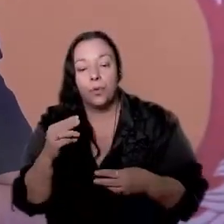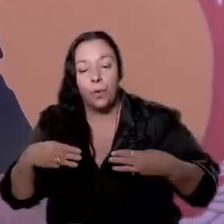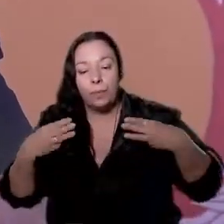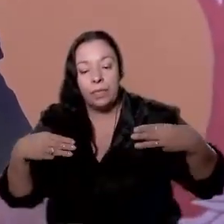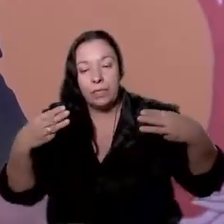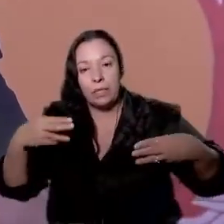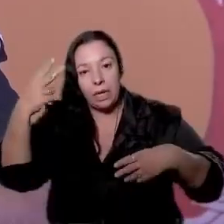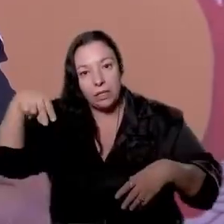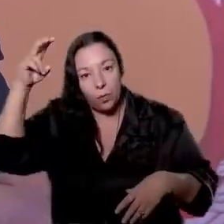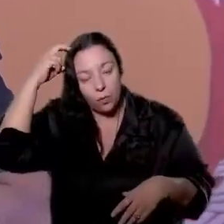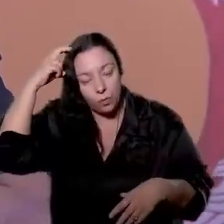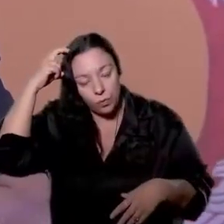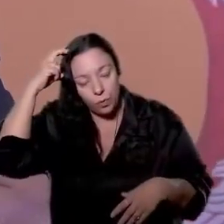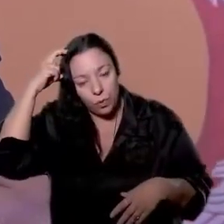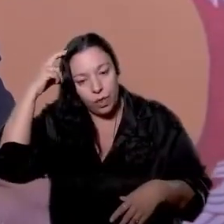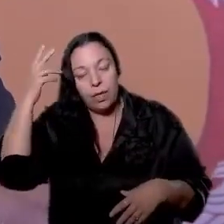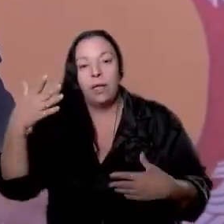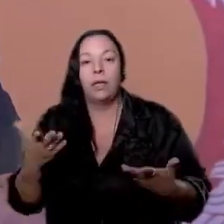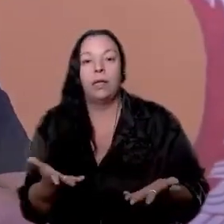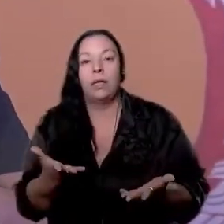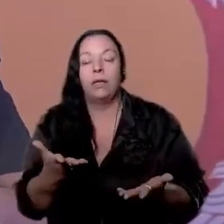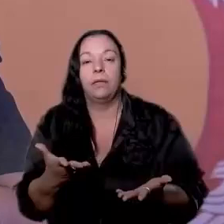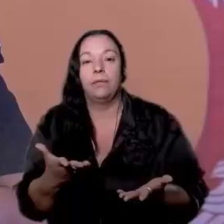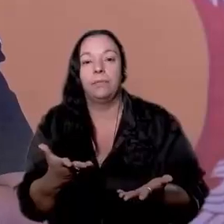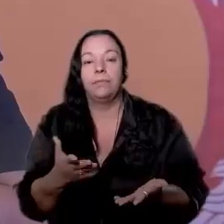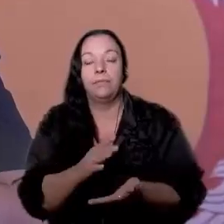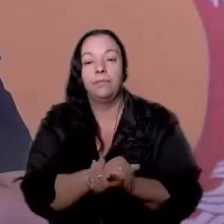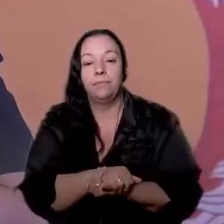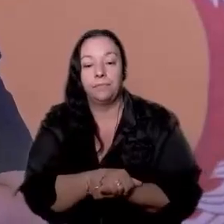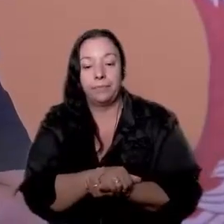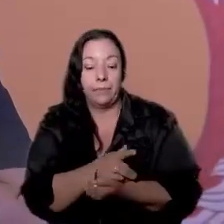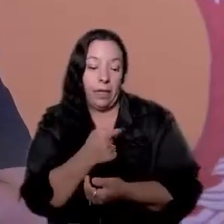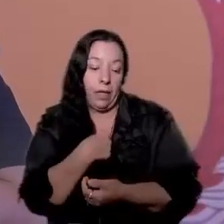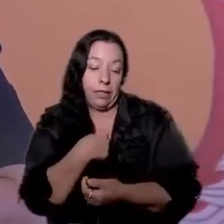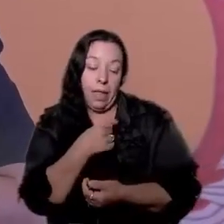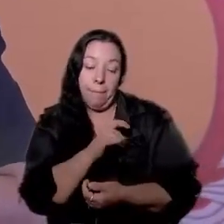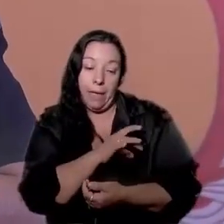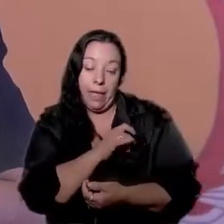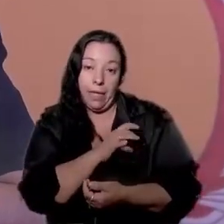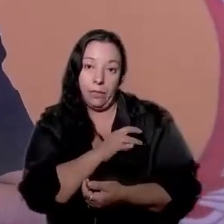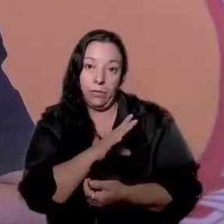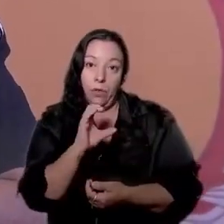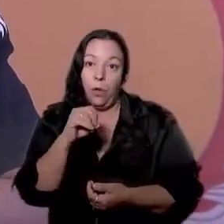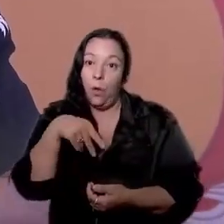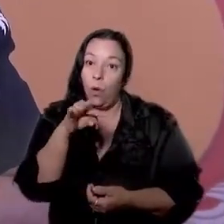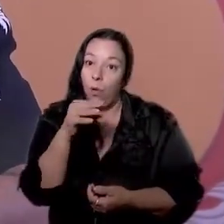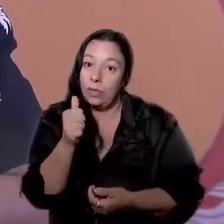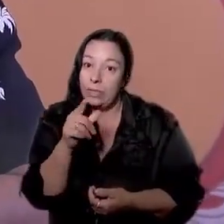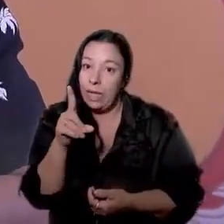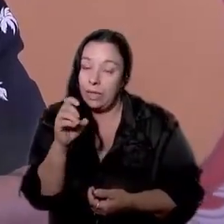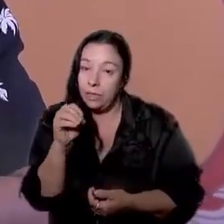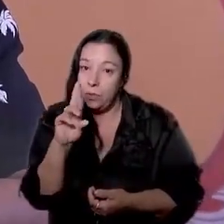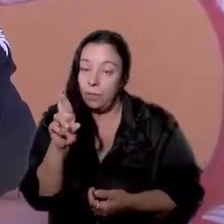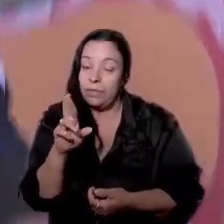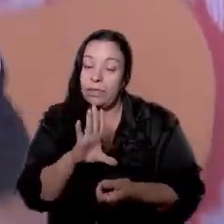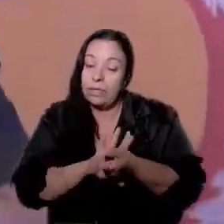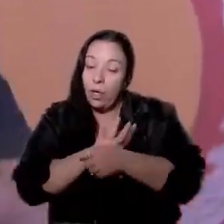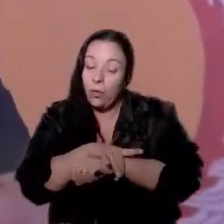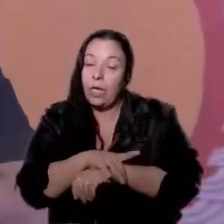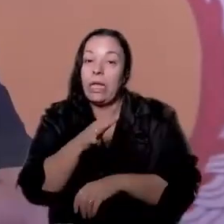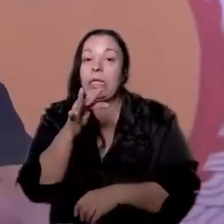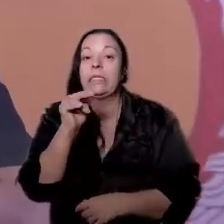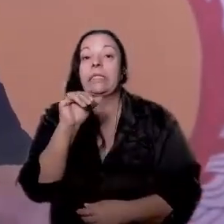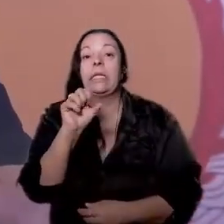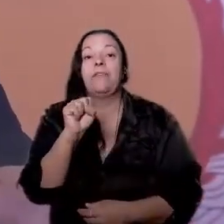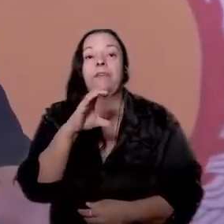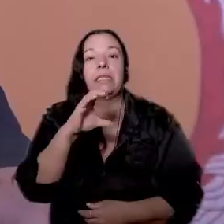da Cultura, o Ministério da Fazenda vai me conceder esse incentivo fiscal? Ele tem medo, o contador tem medo também, então ele precisa de segurança fiscal. E ele